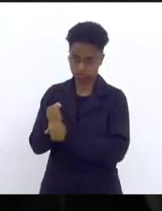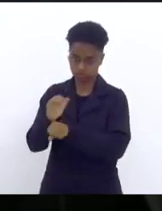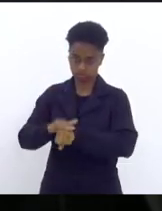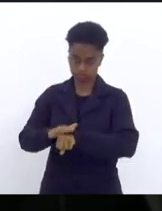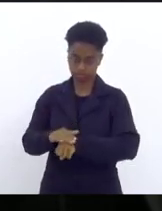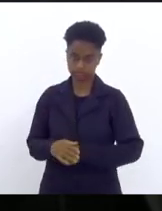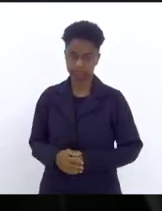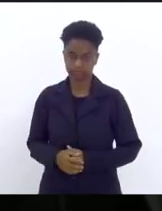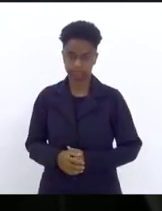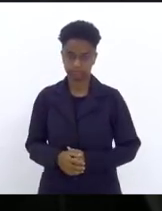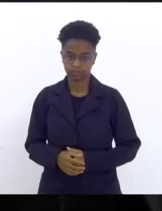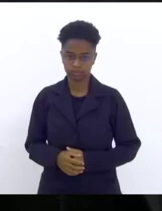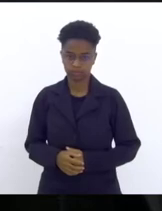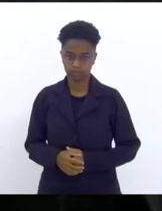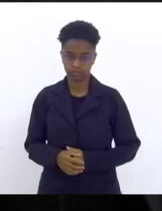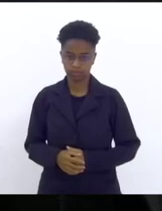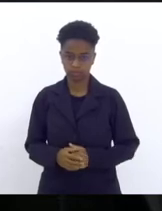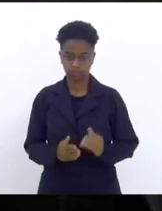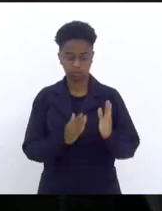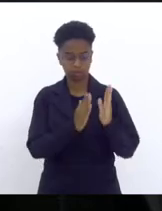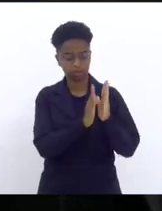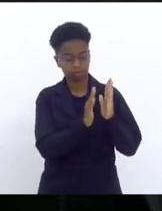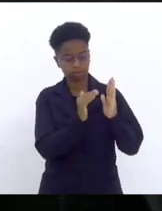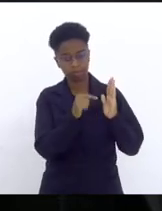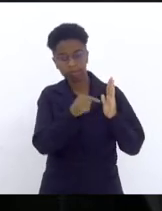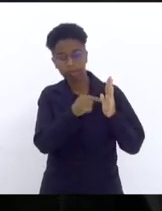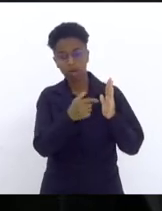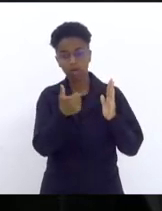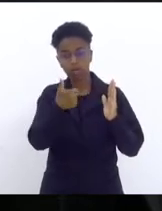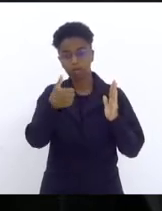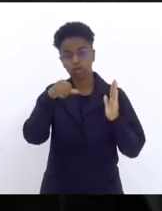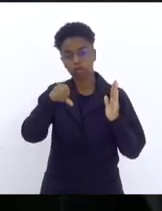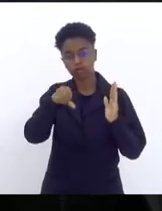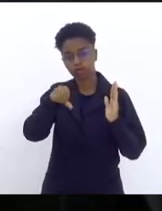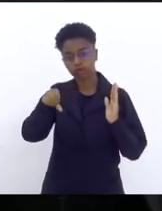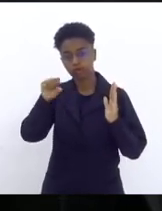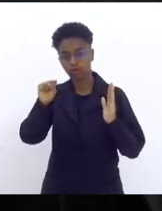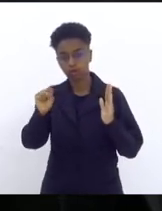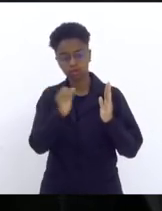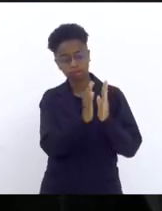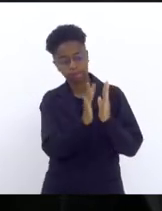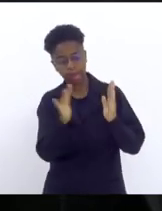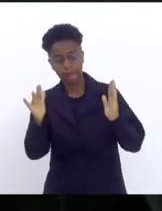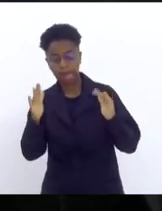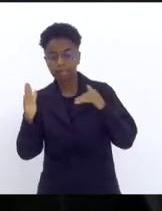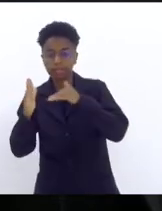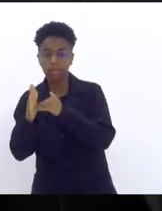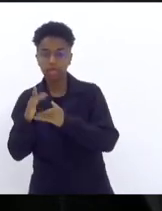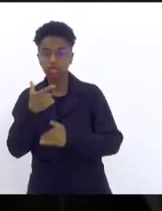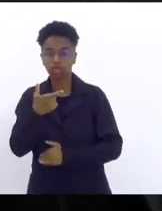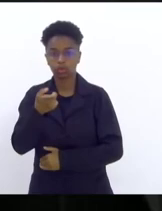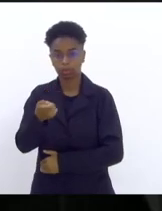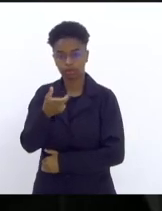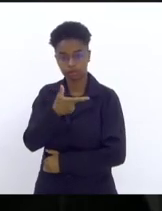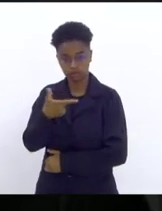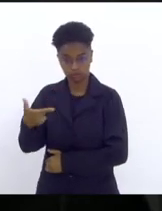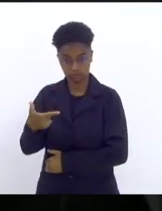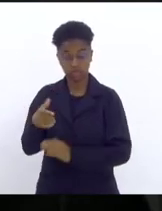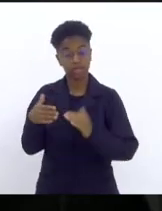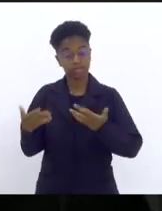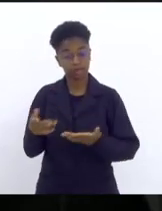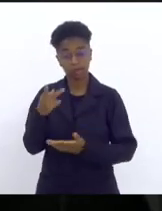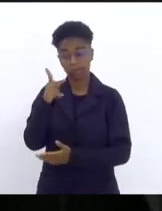de 98 a 2022 o PIB